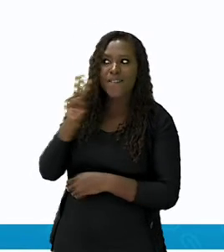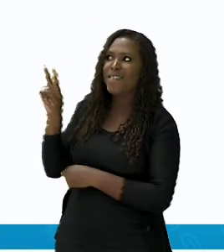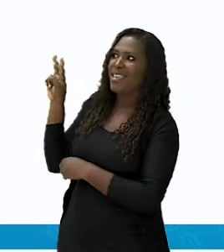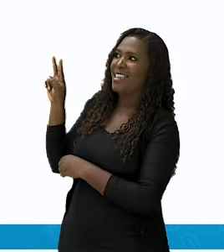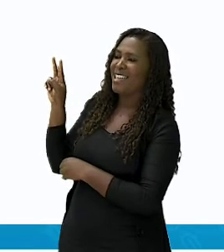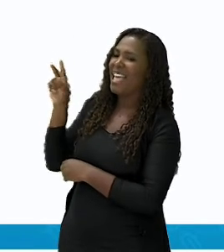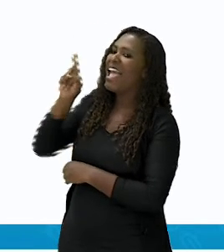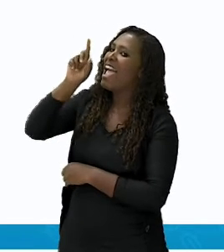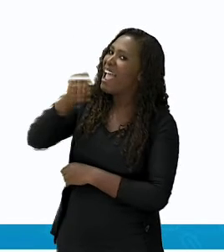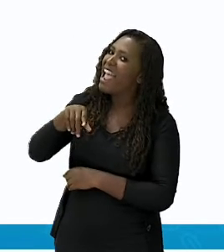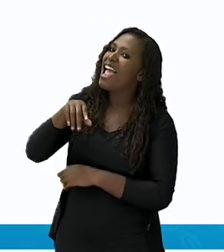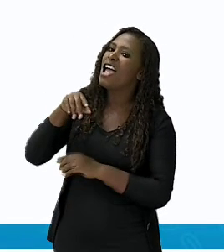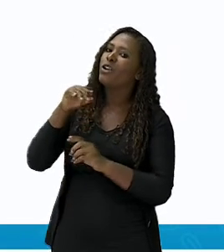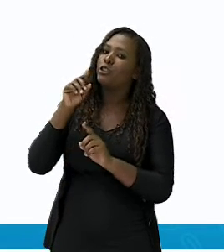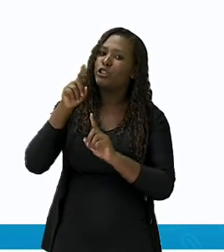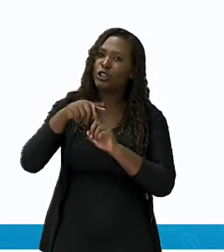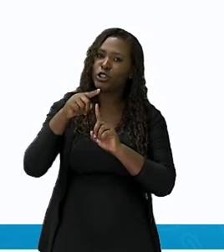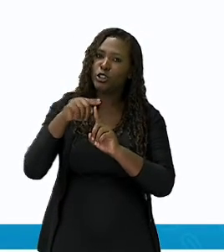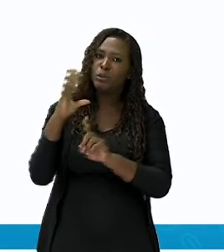cubista.